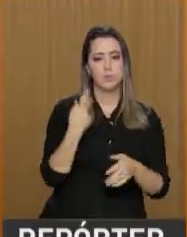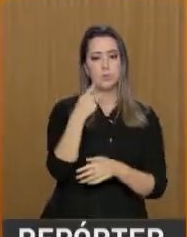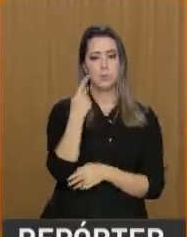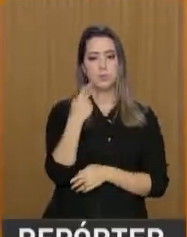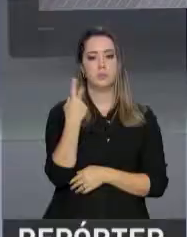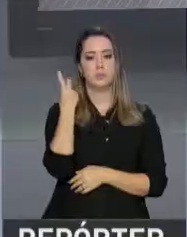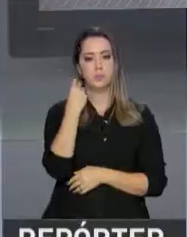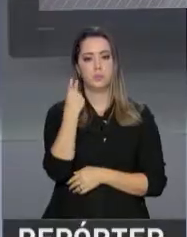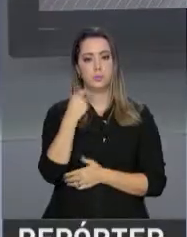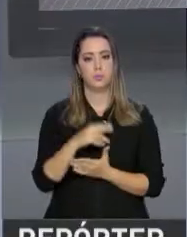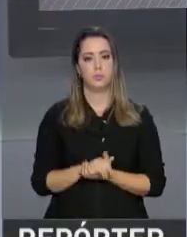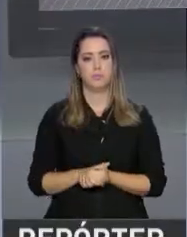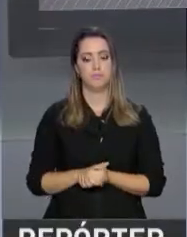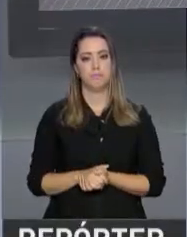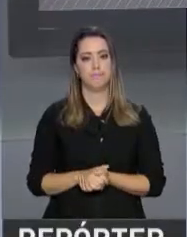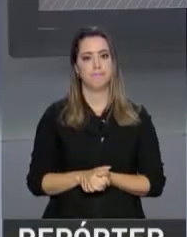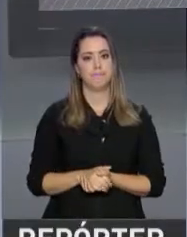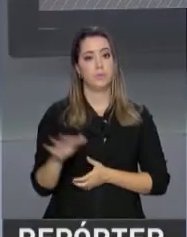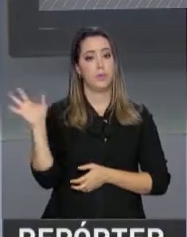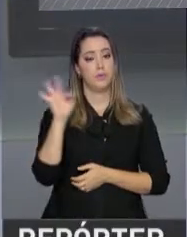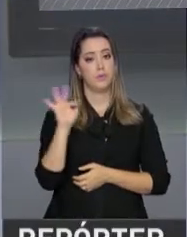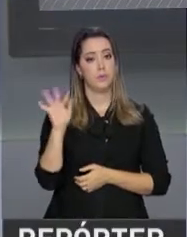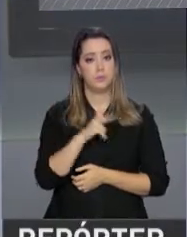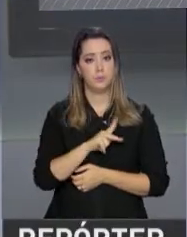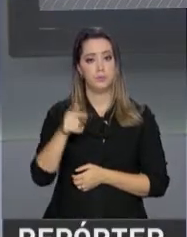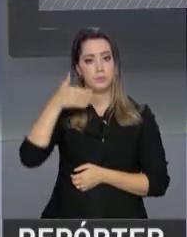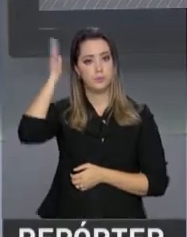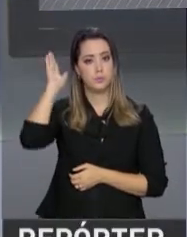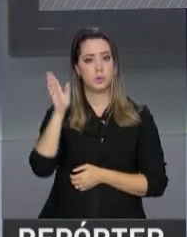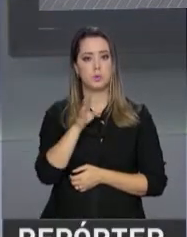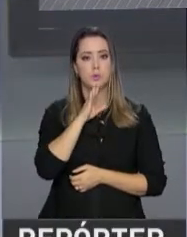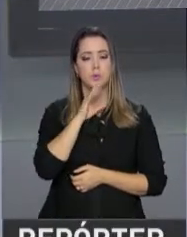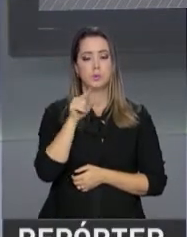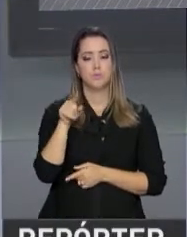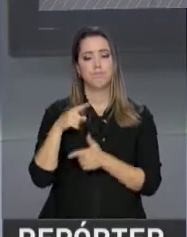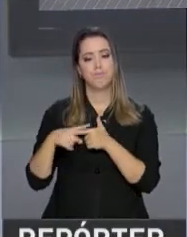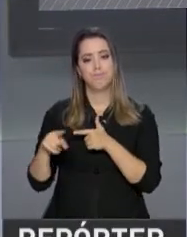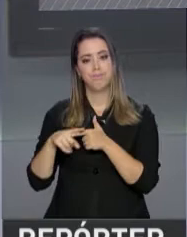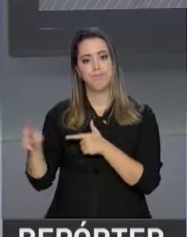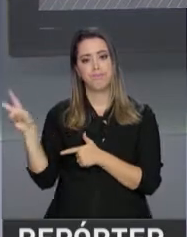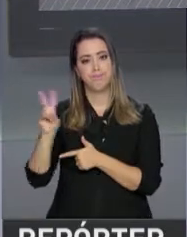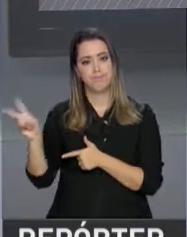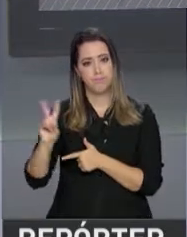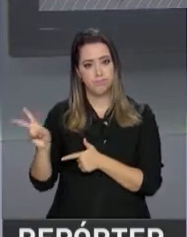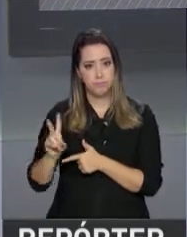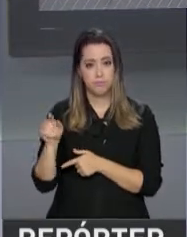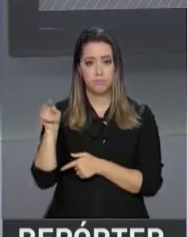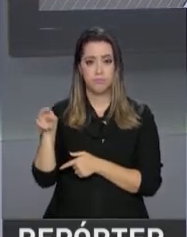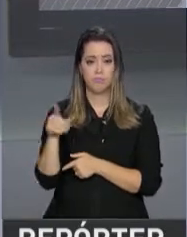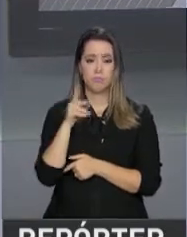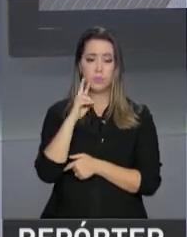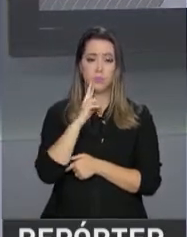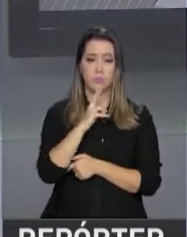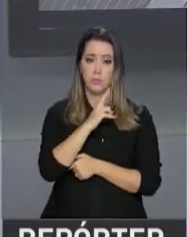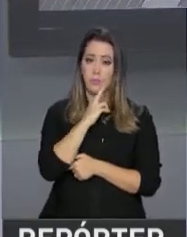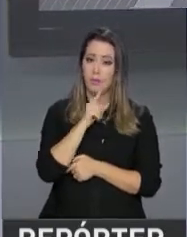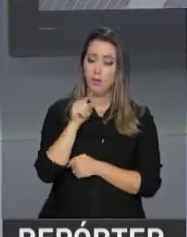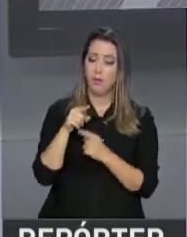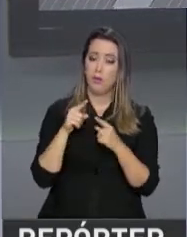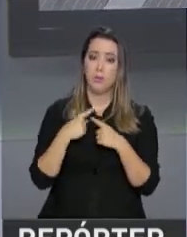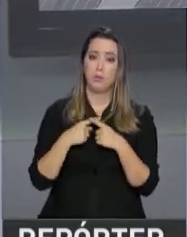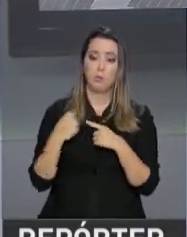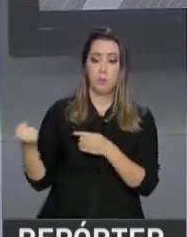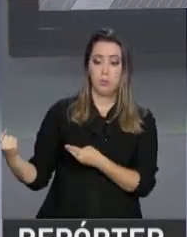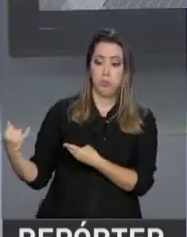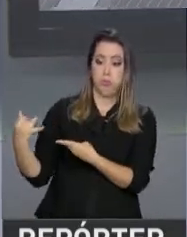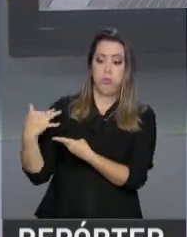normal em fevereiro o presidente michel temer reconheceu a situação de vulnerabilidade em roraima por causa do fluxo migratório